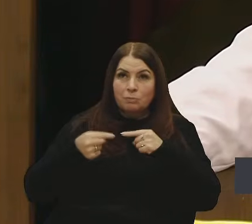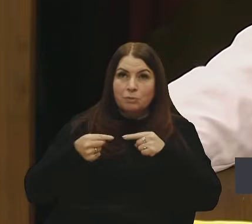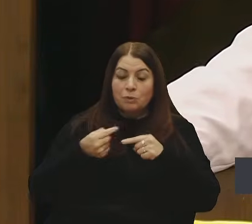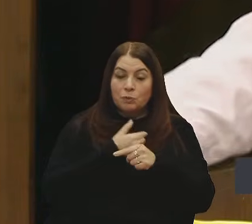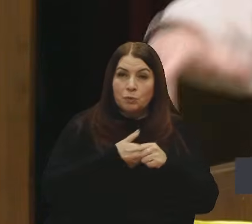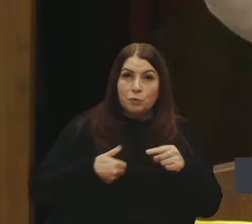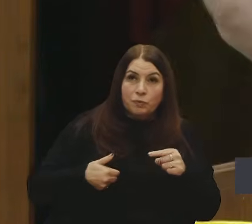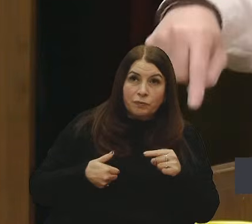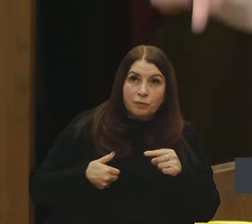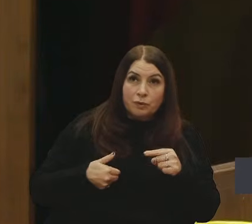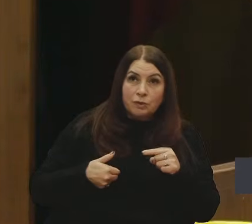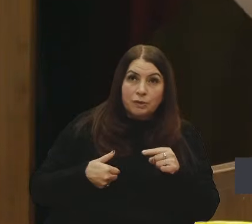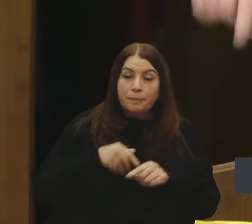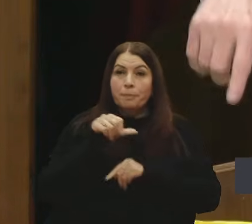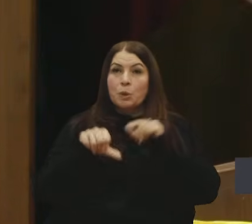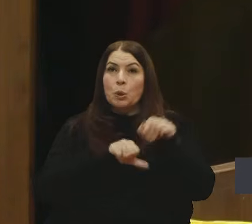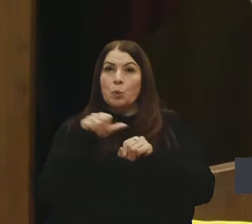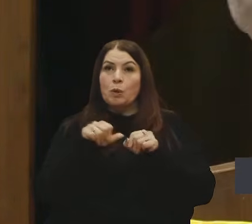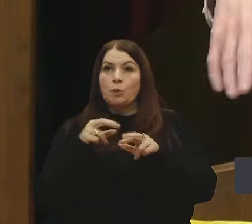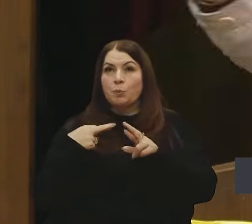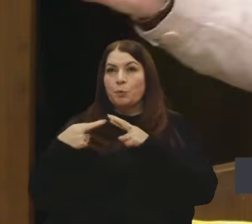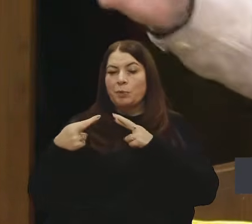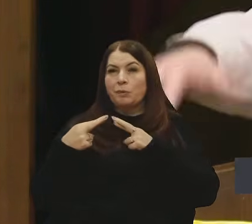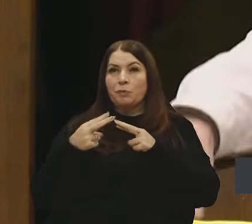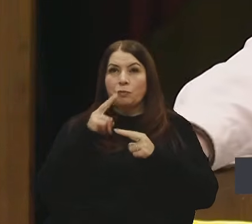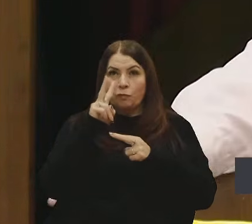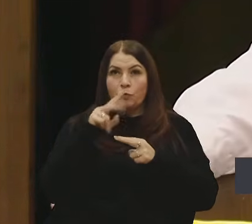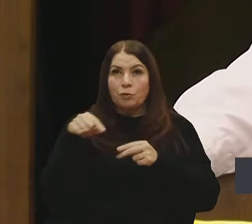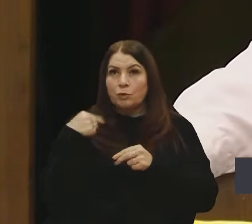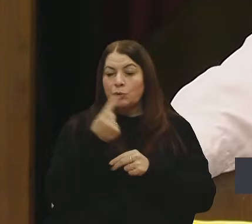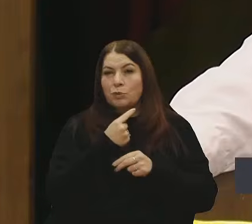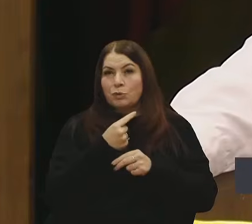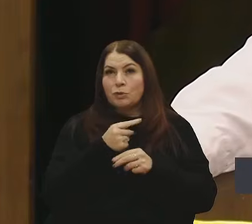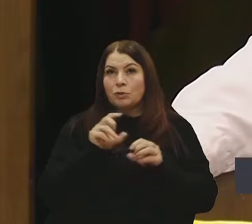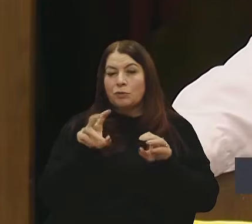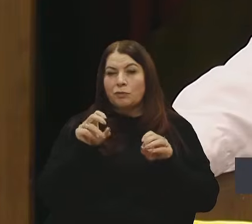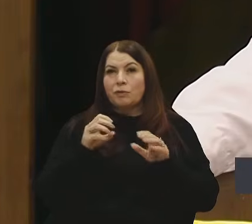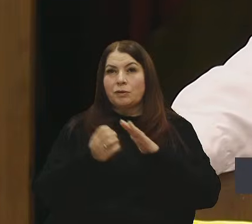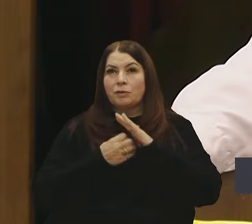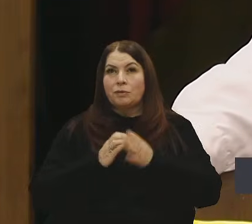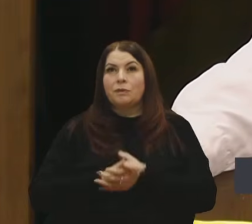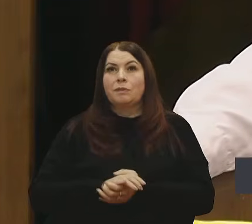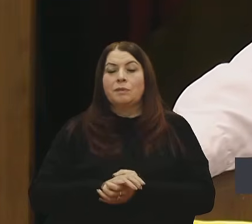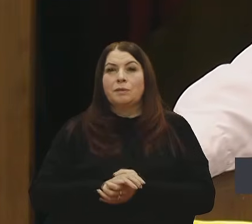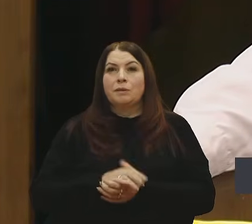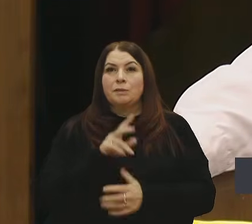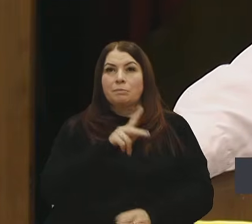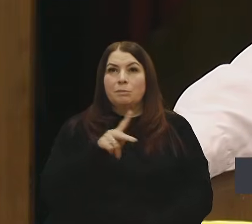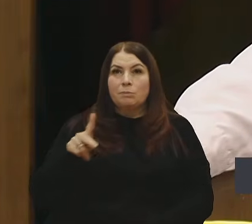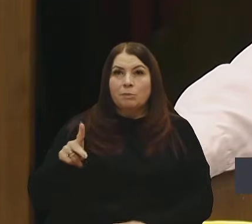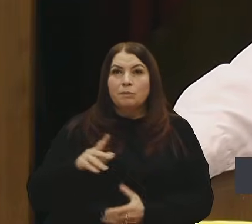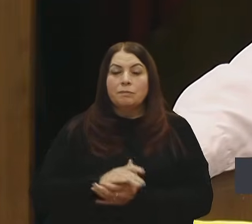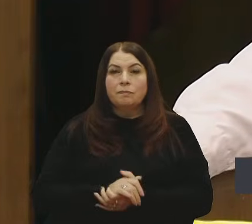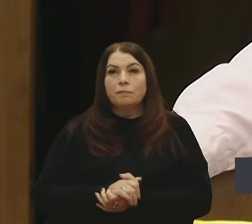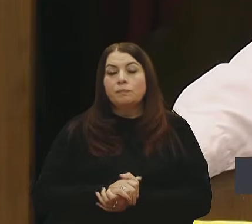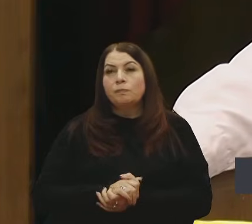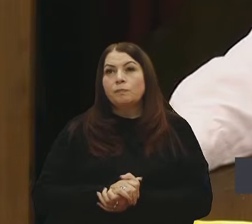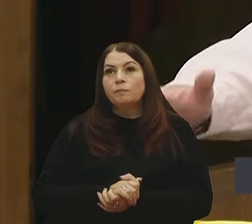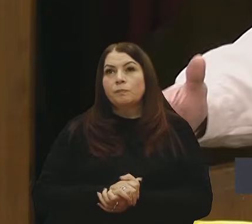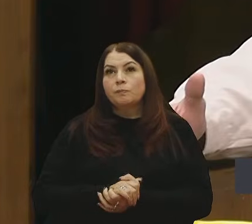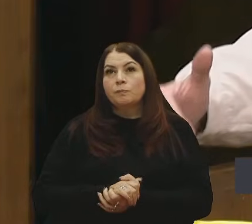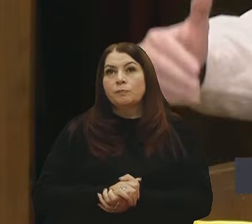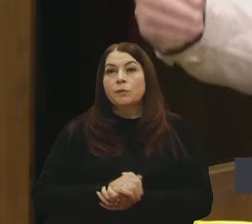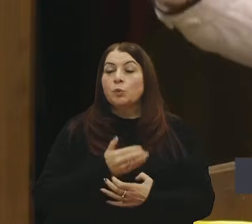governo para alterar a correlação de forças sobre essa questão de privatização das PPPs.